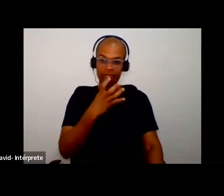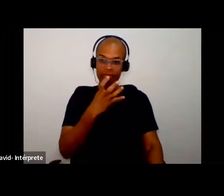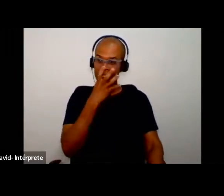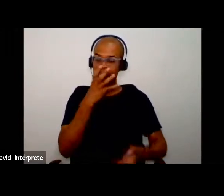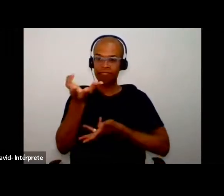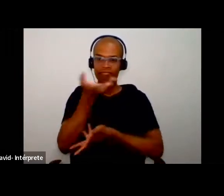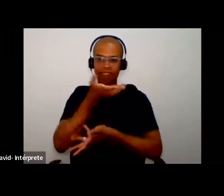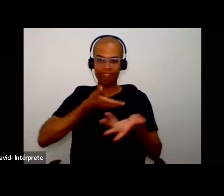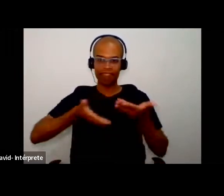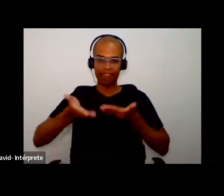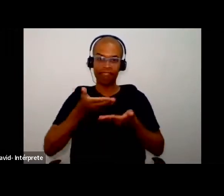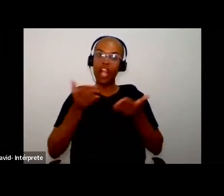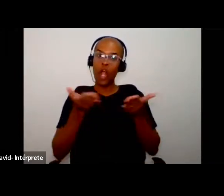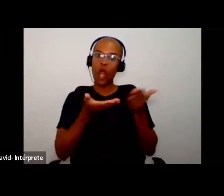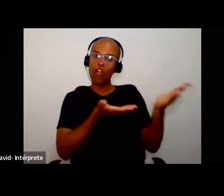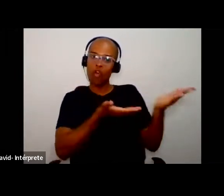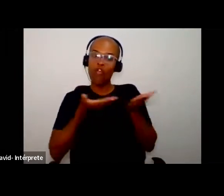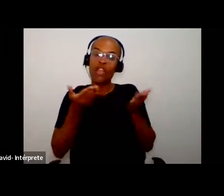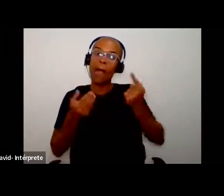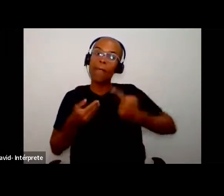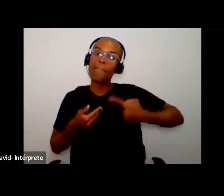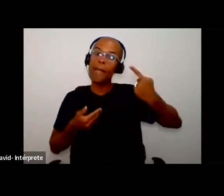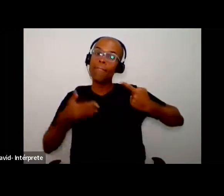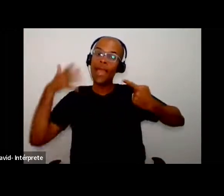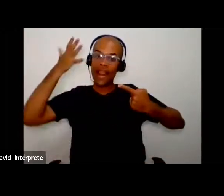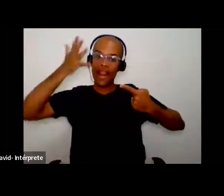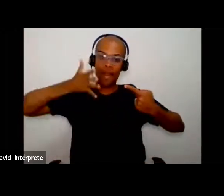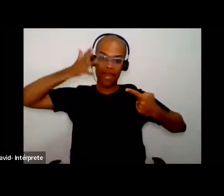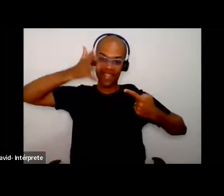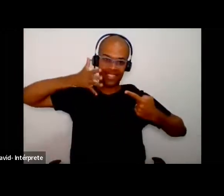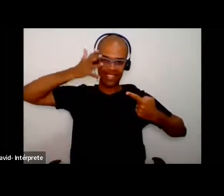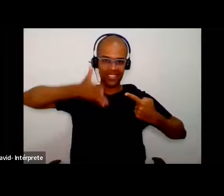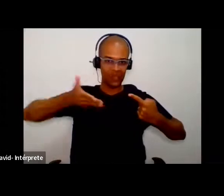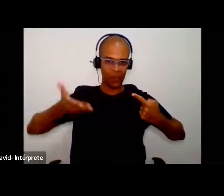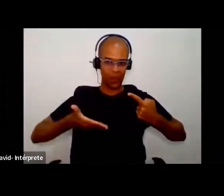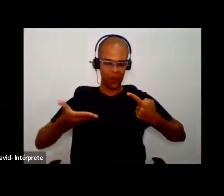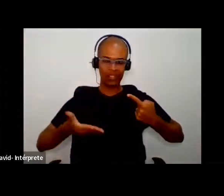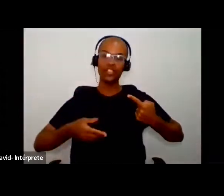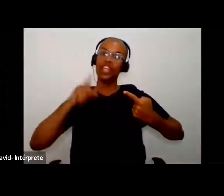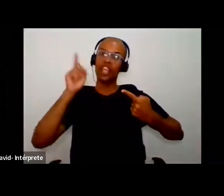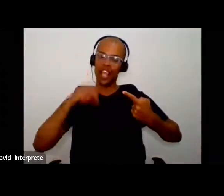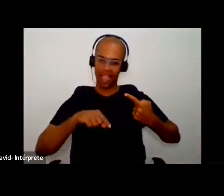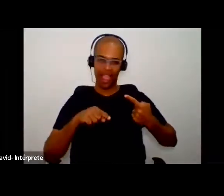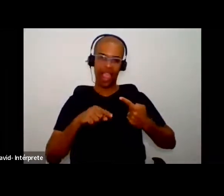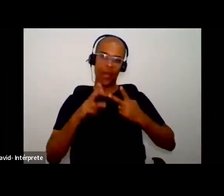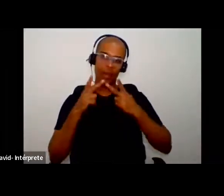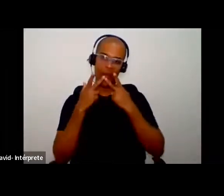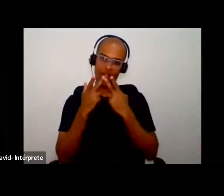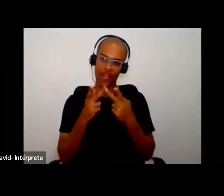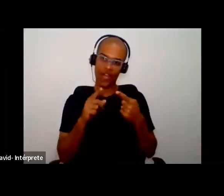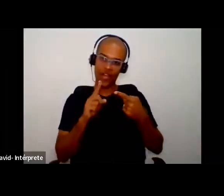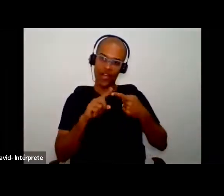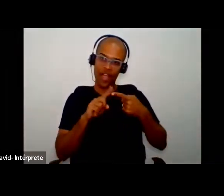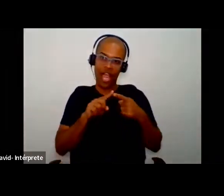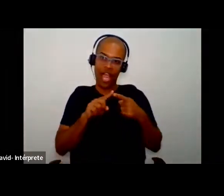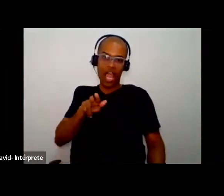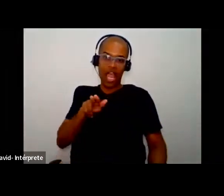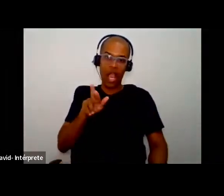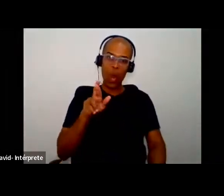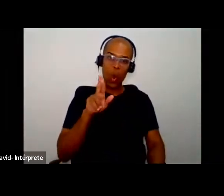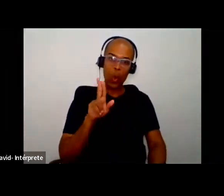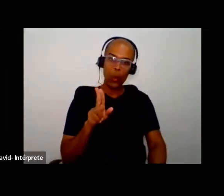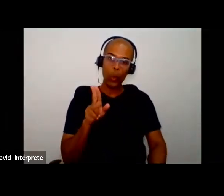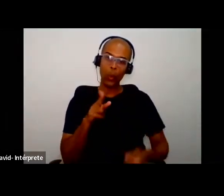colaborativa, eu vou chamar a nossa primeira palestrante da noite, que é a que eu digo, a nossa guru da